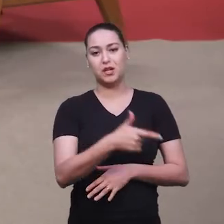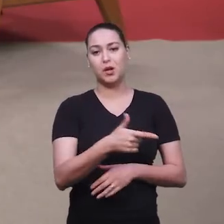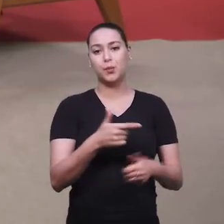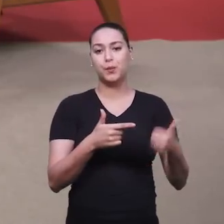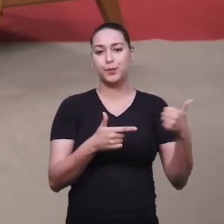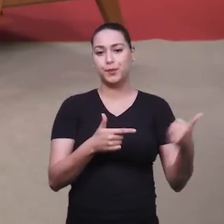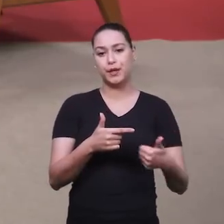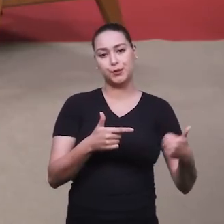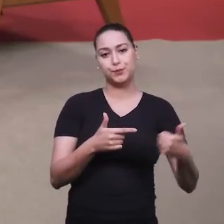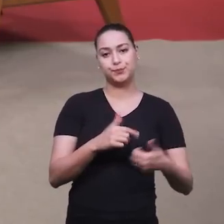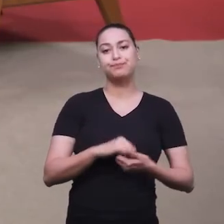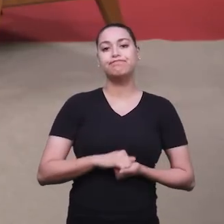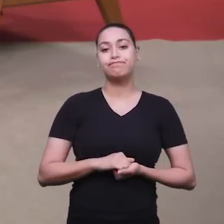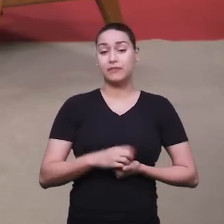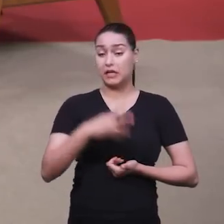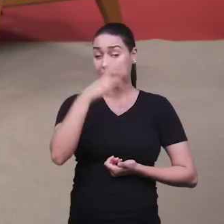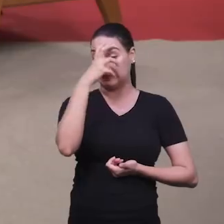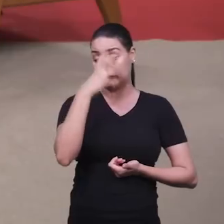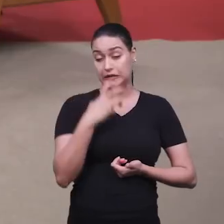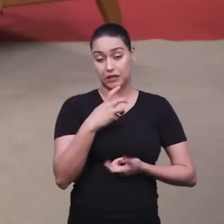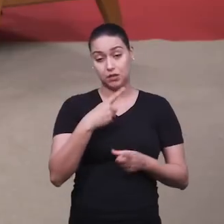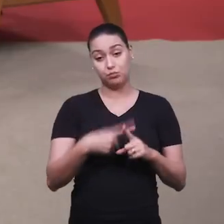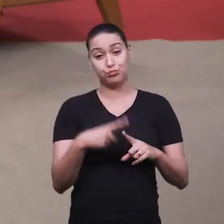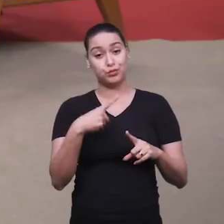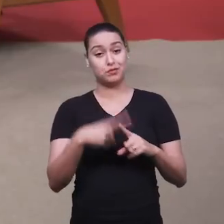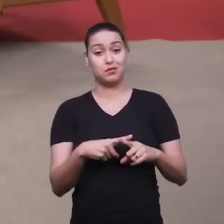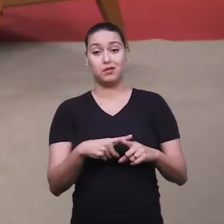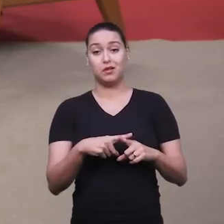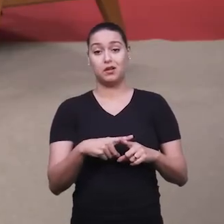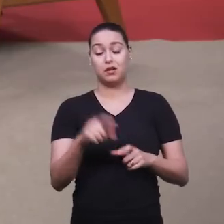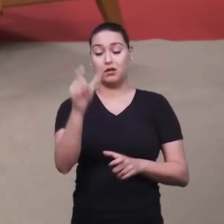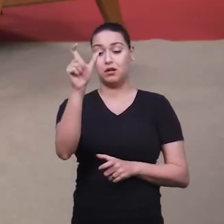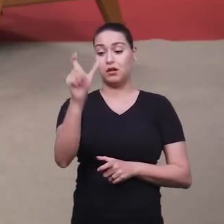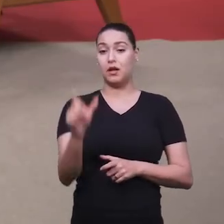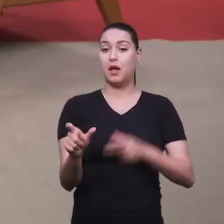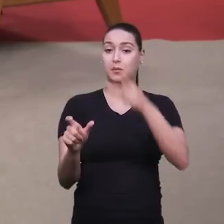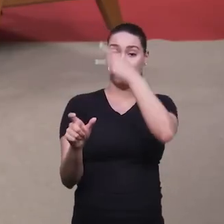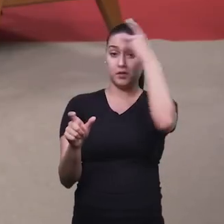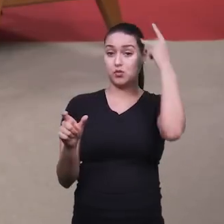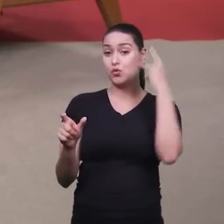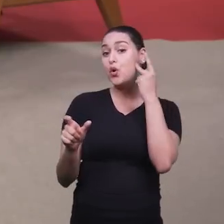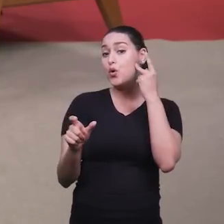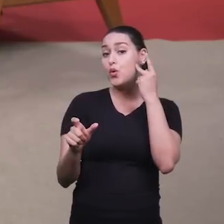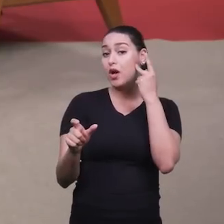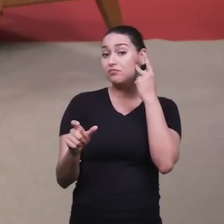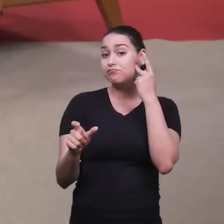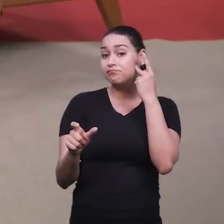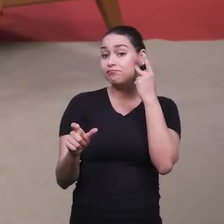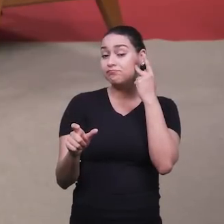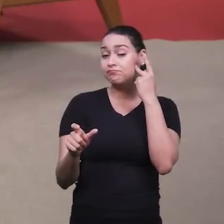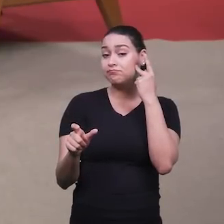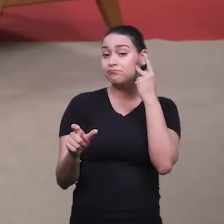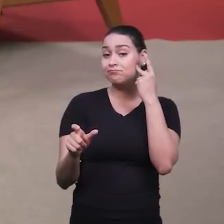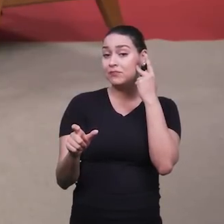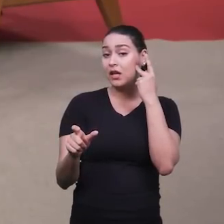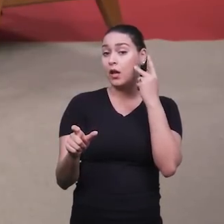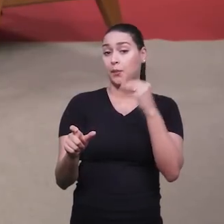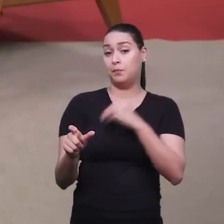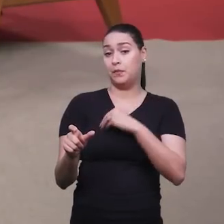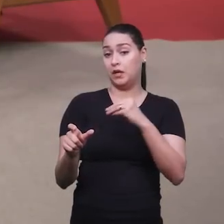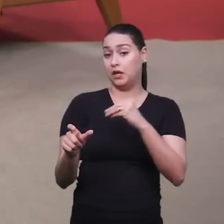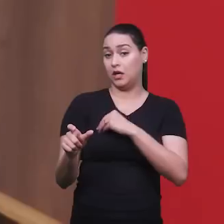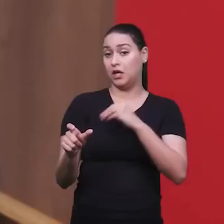aí é muito sério. É porque a pessoa, vamos lá, um homem, uma